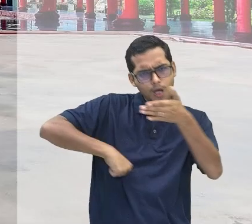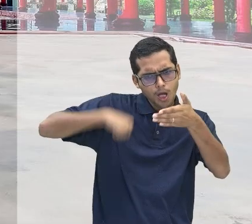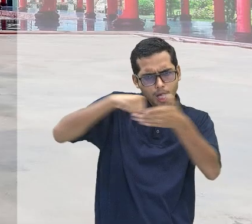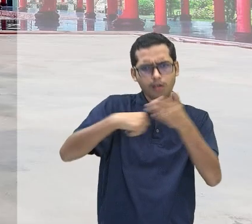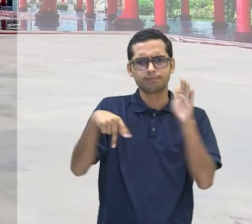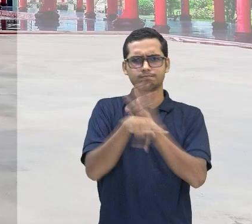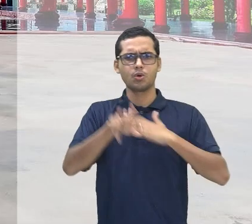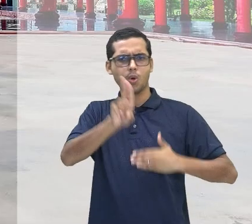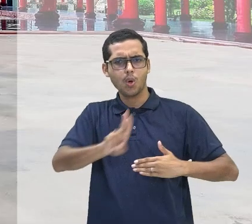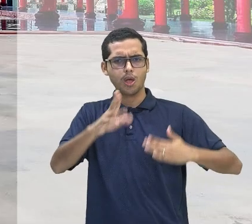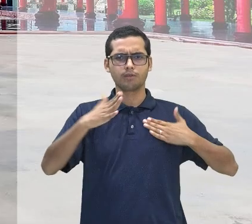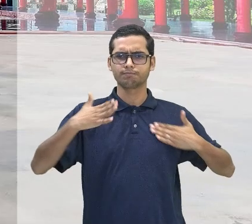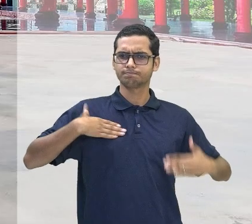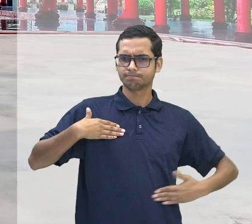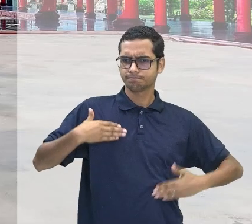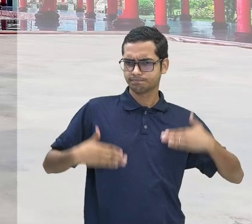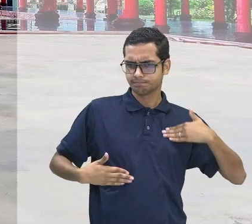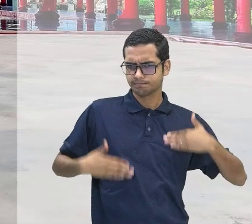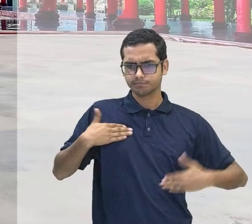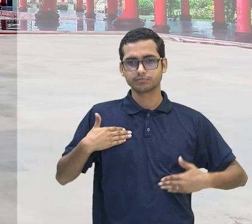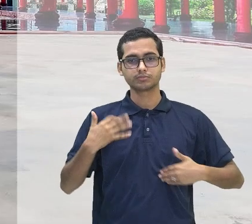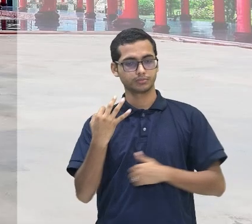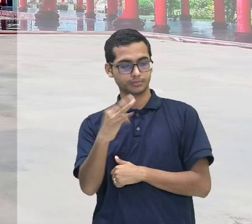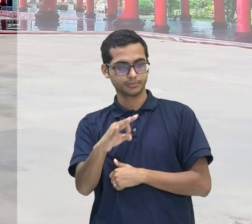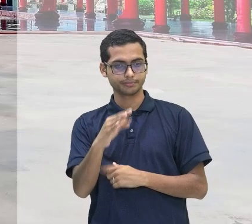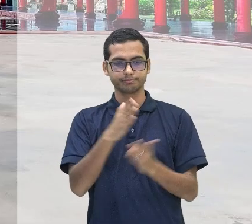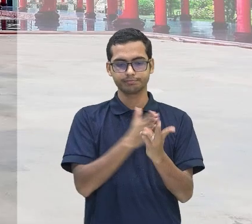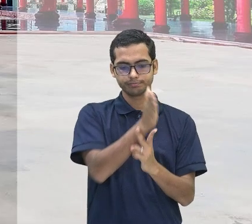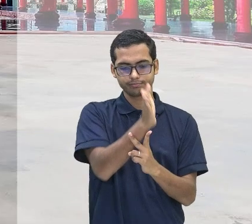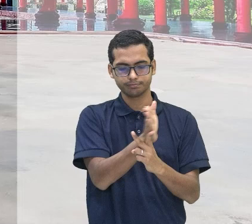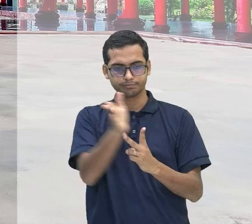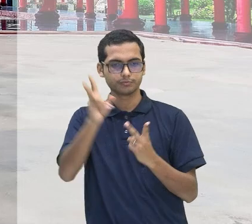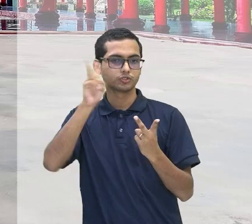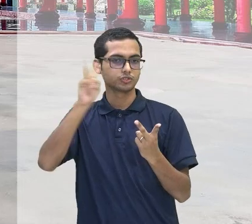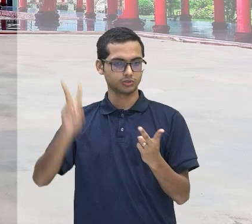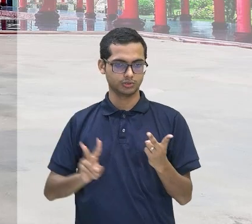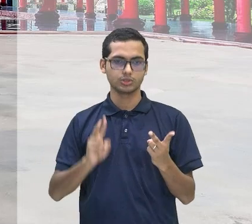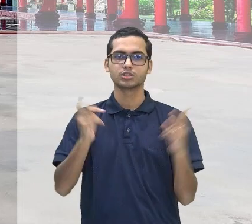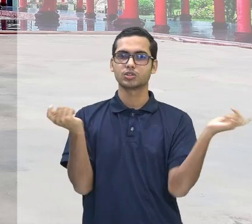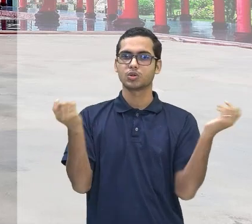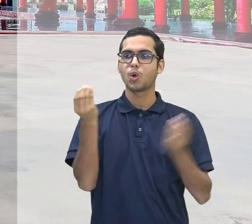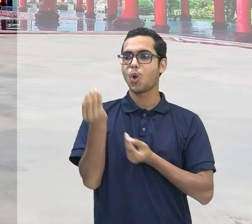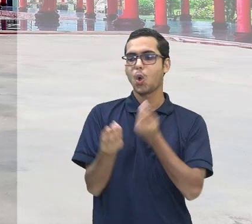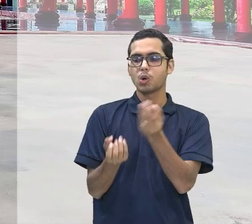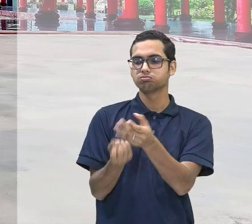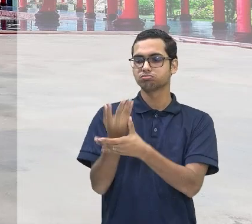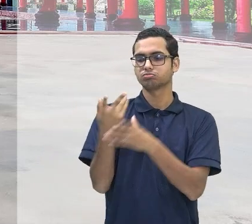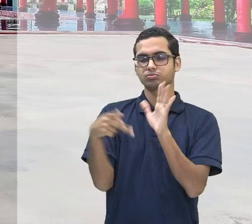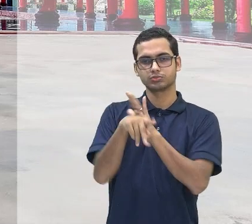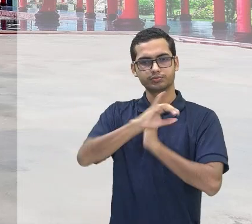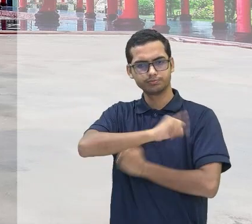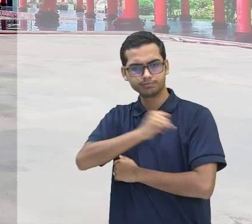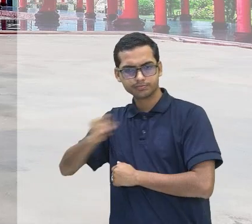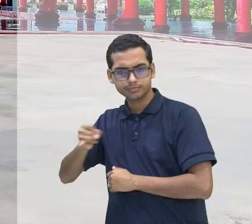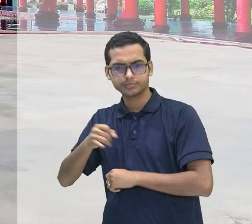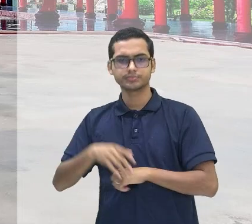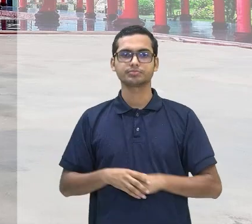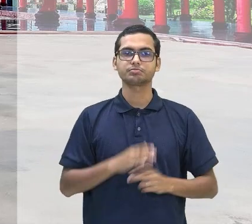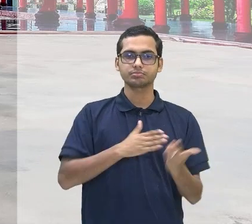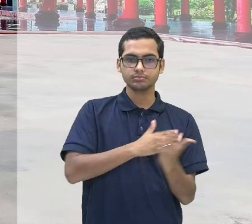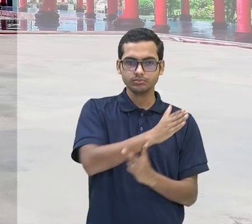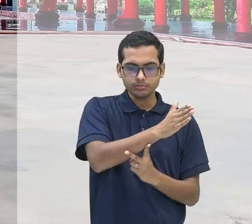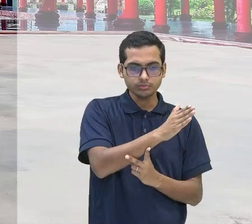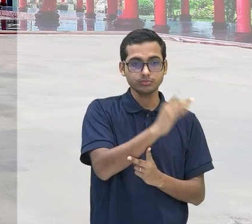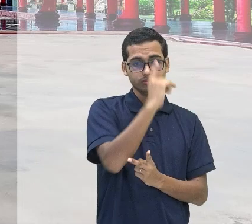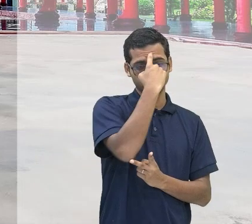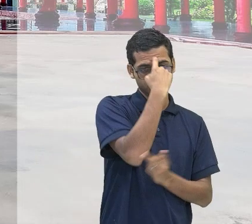duas vertentes históricas de onde é que nasceu o jiu-jitsu, tá? Começando ali na primeira vertente histórica